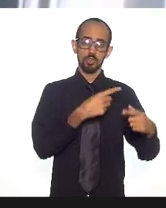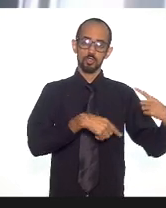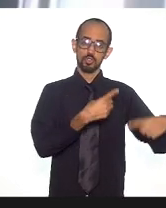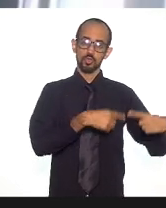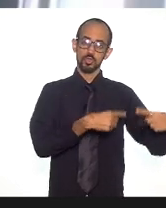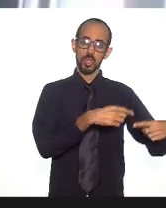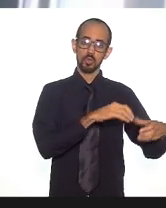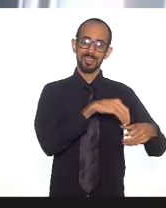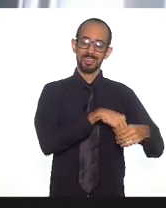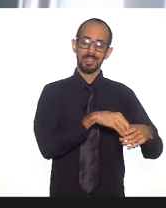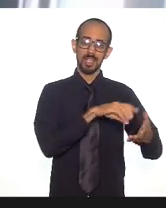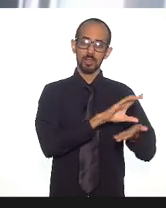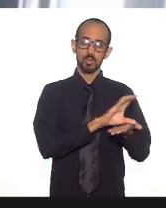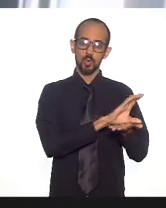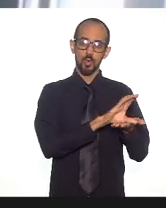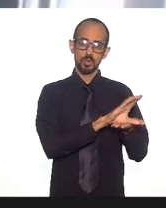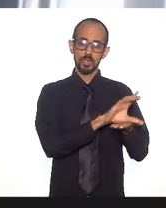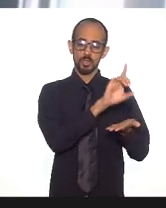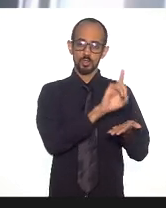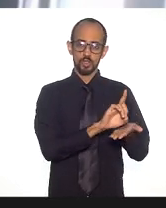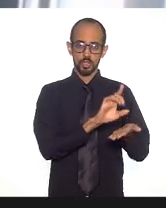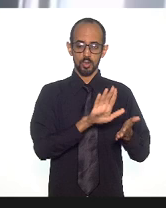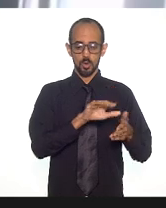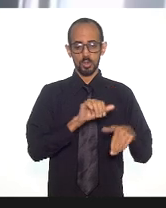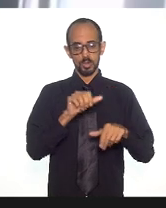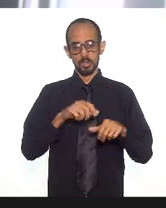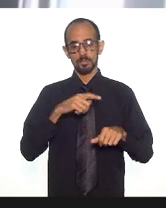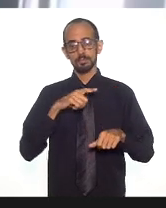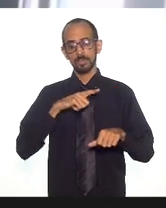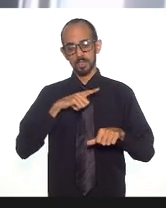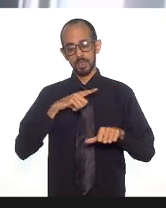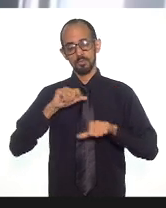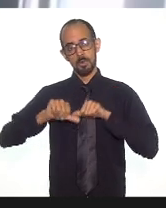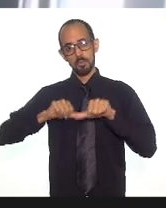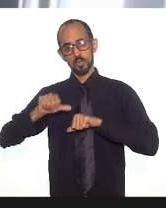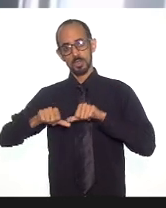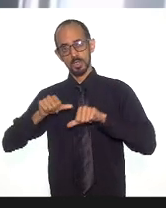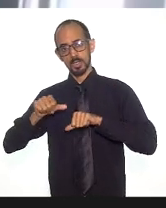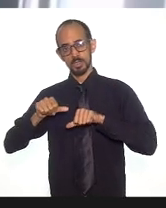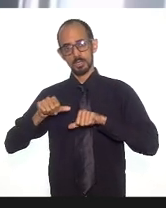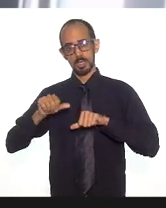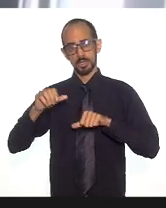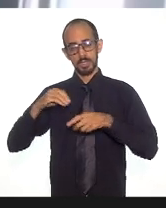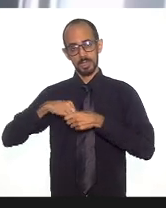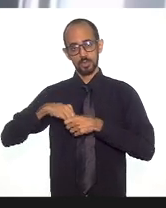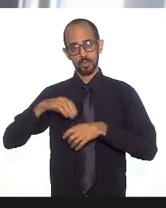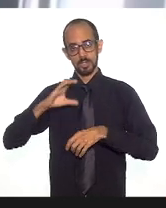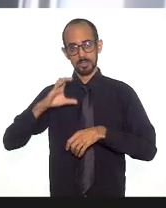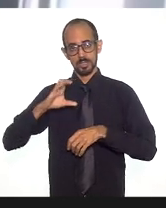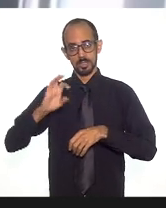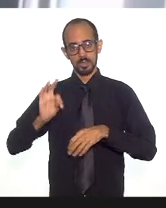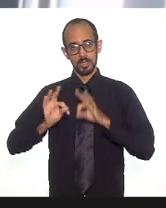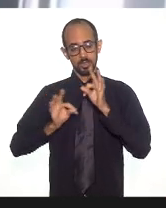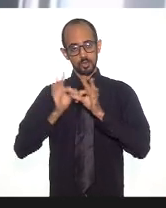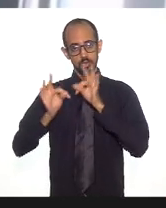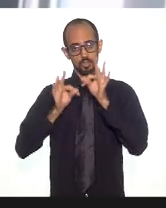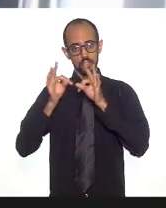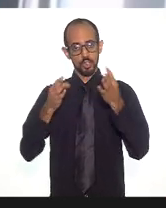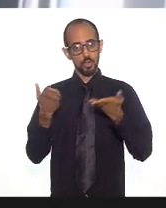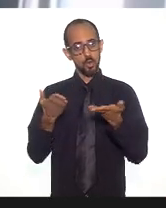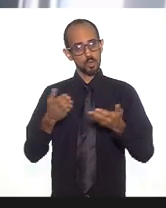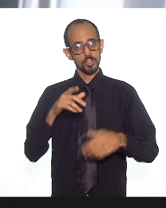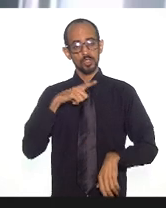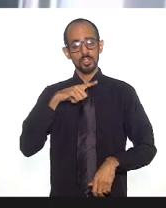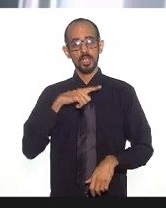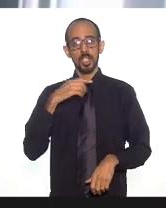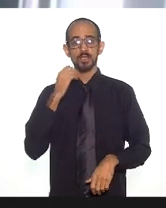uma mudança na gestão dos órgãos da área de ciência e tecnologia, e hoje também é uma oportunidade dialogarmos com o subsecretário, com o presidente da